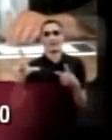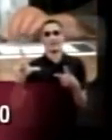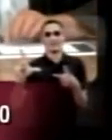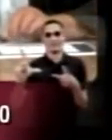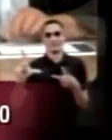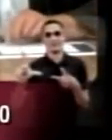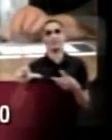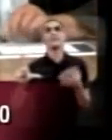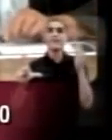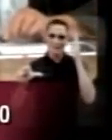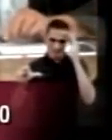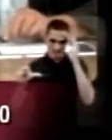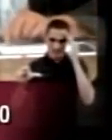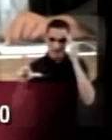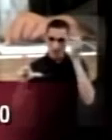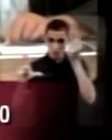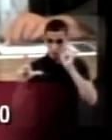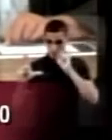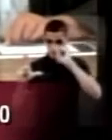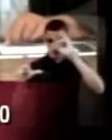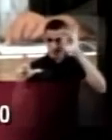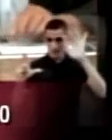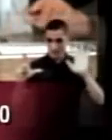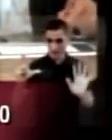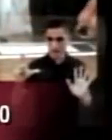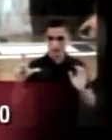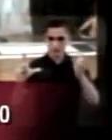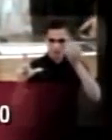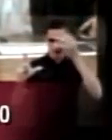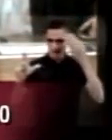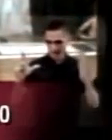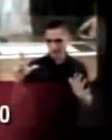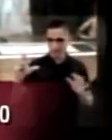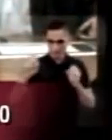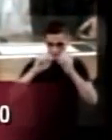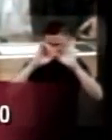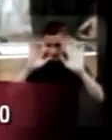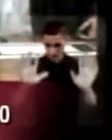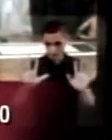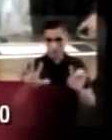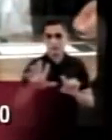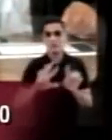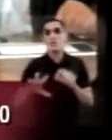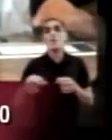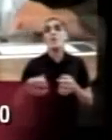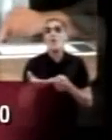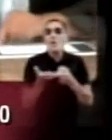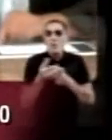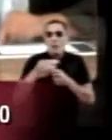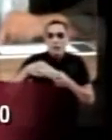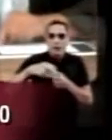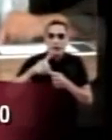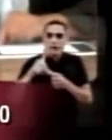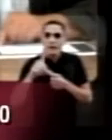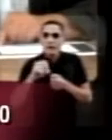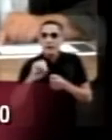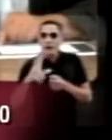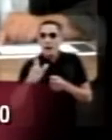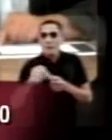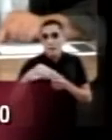entendendo essa aproximação para a gente, o que significa? Na nossa média móvel está 3. Na dele mostra